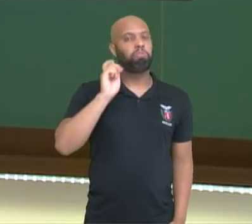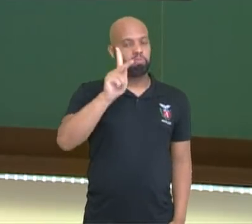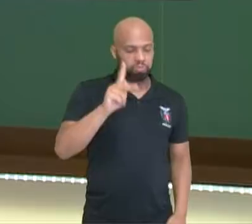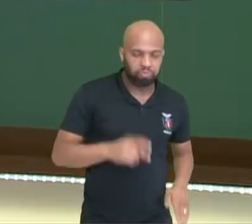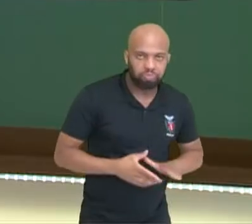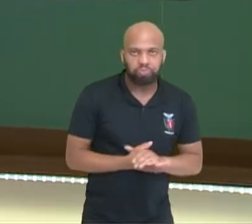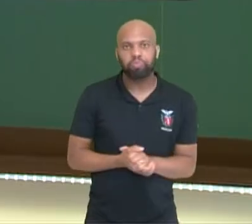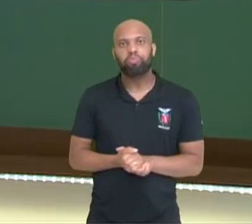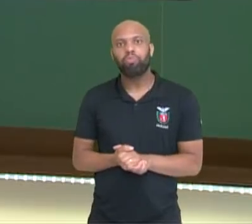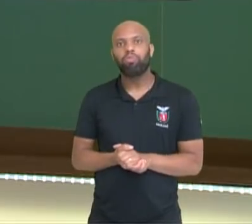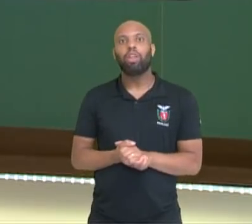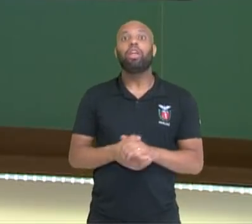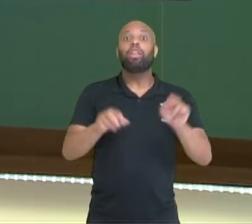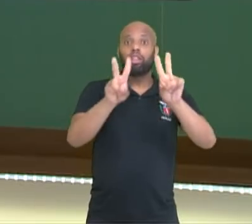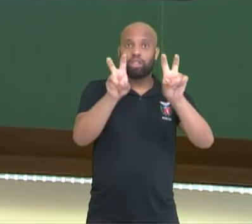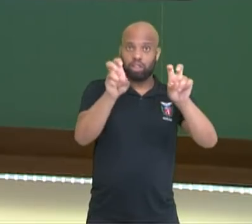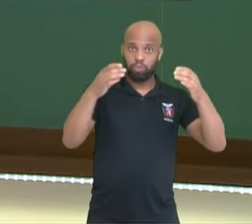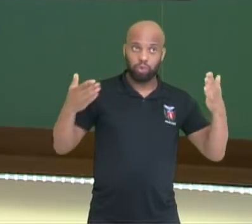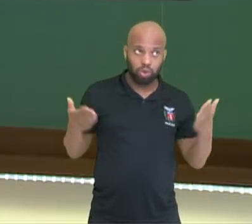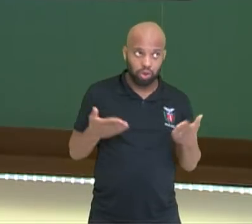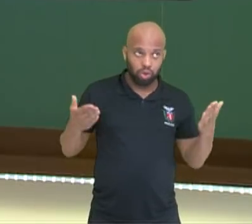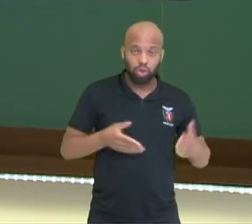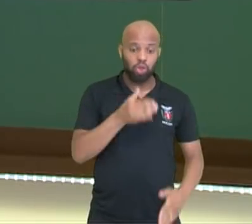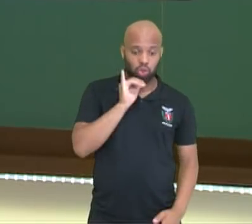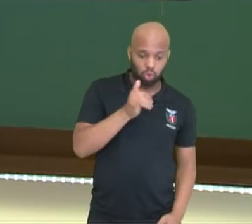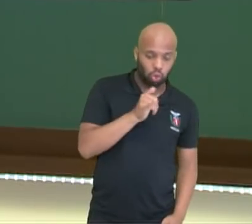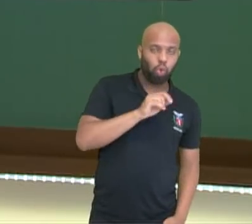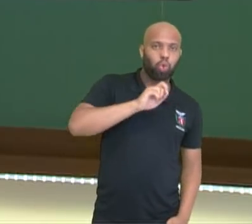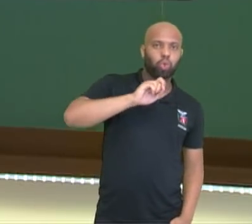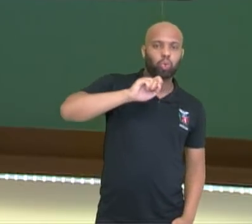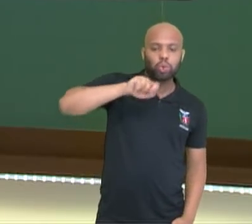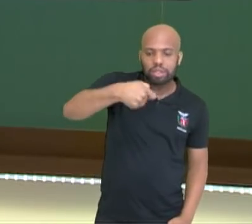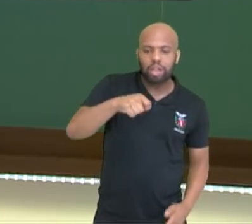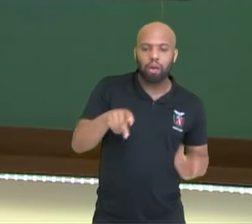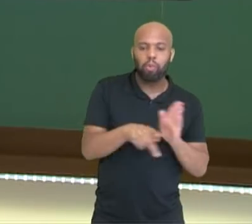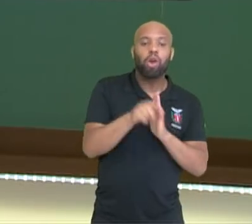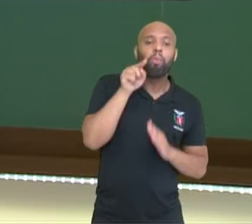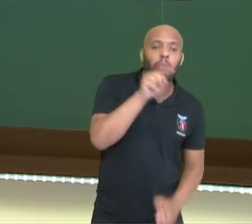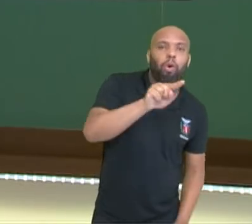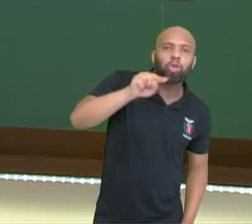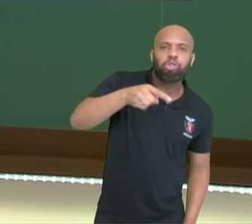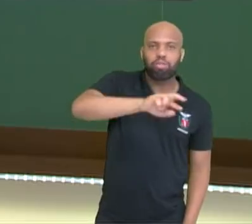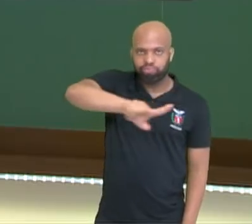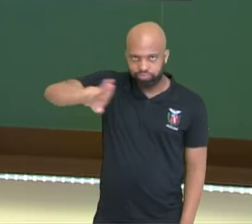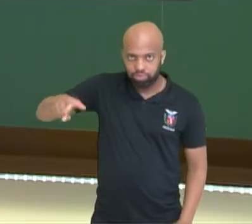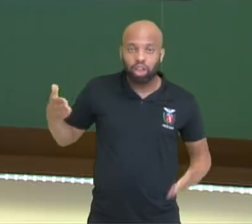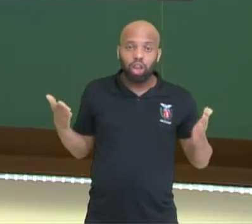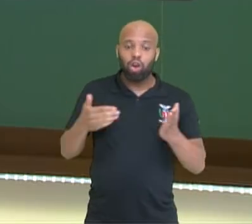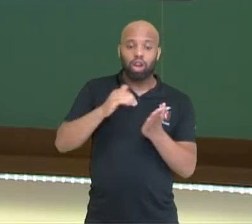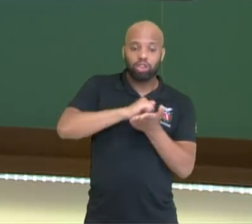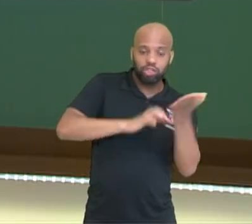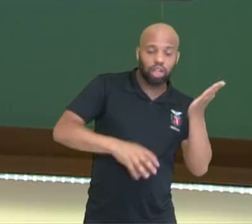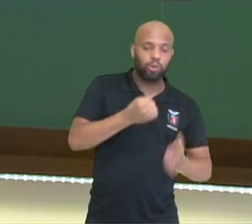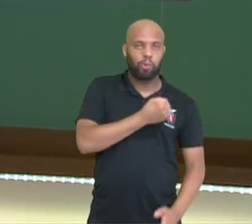bem. O tema da nossa aula, conto e sinais de pontuação. E a nossa primeira